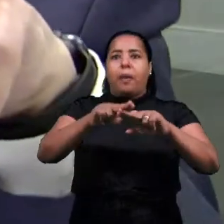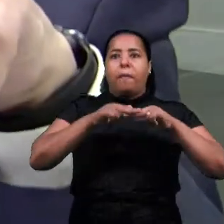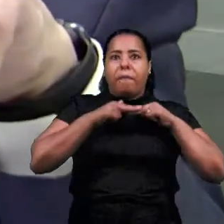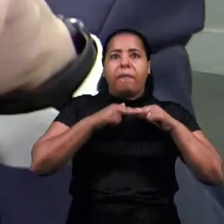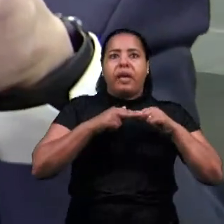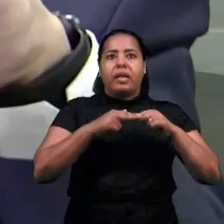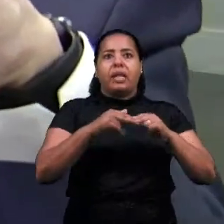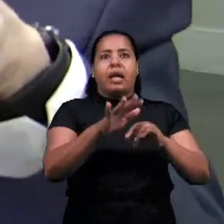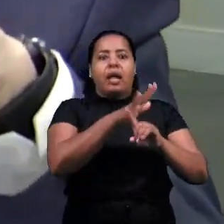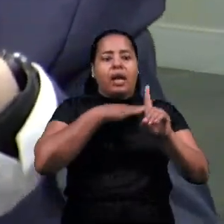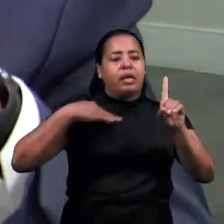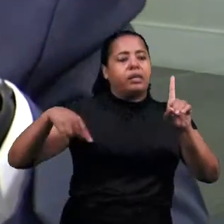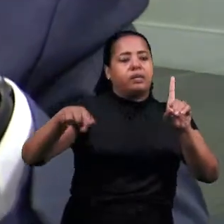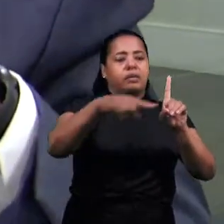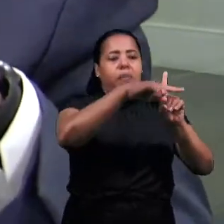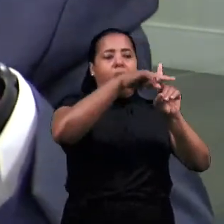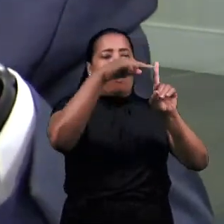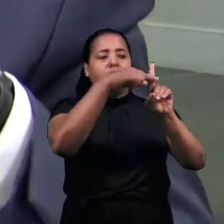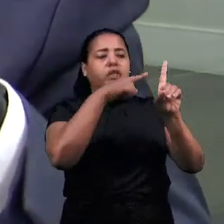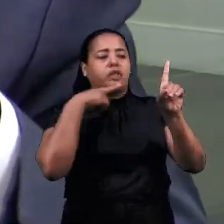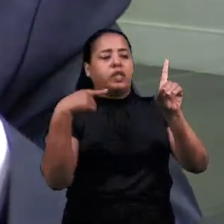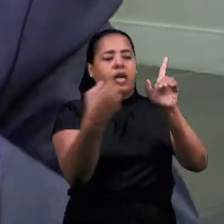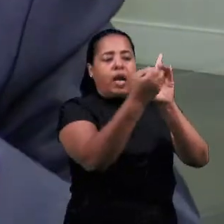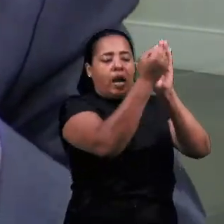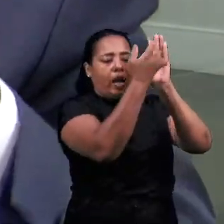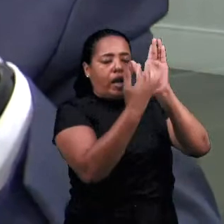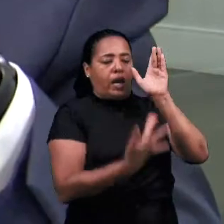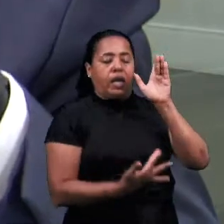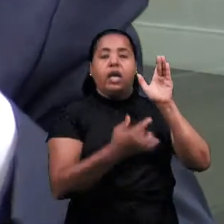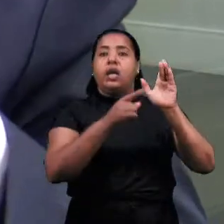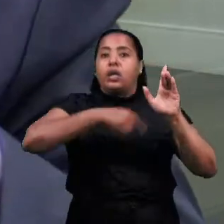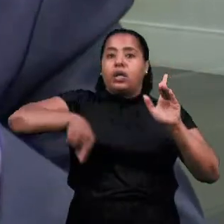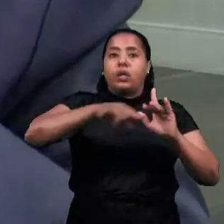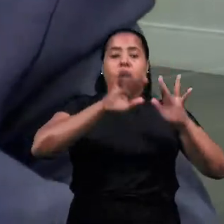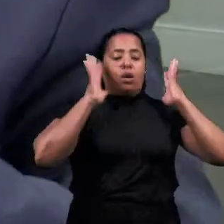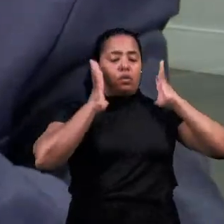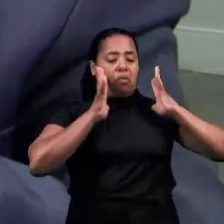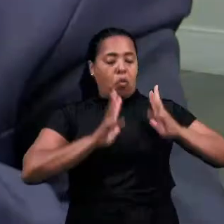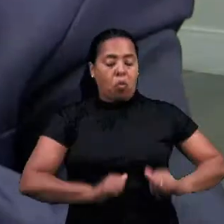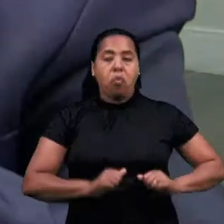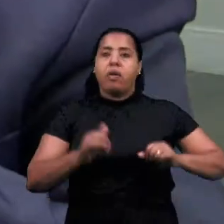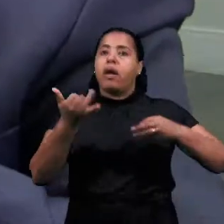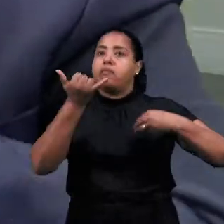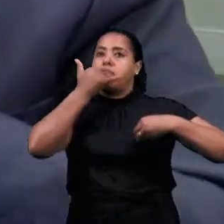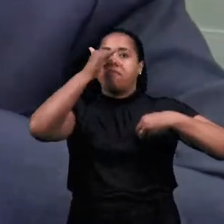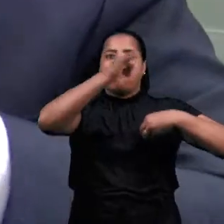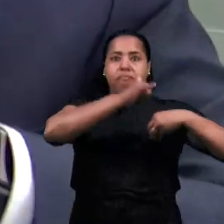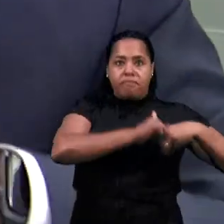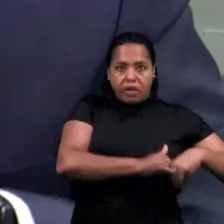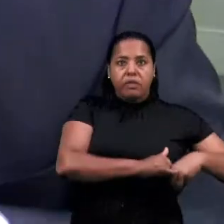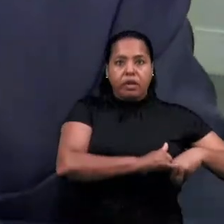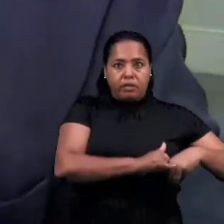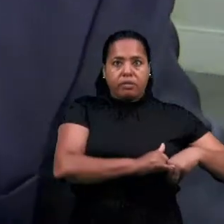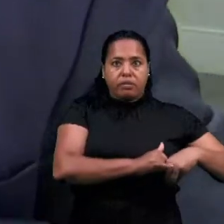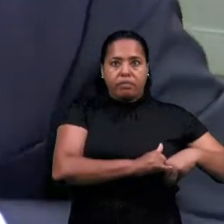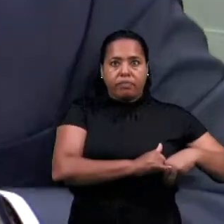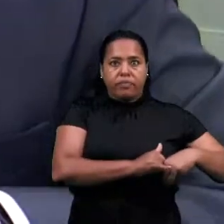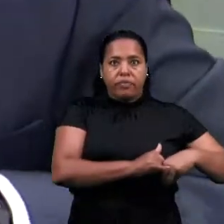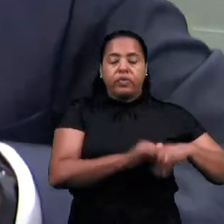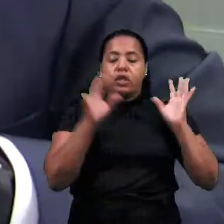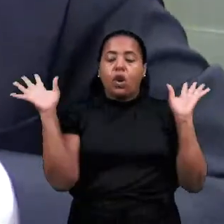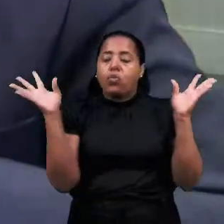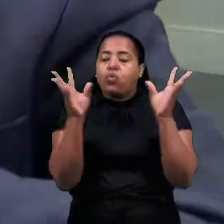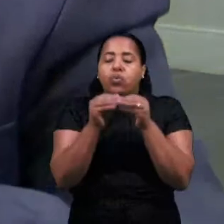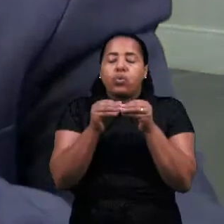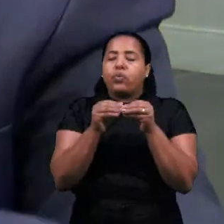dele que nós fomos e somos sarados e perdoados. Em resumo, numa causa, ou